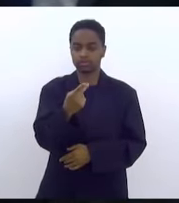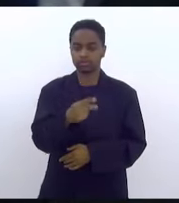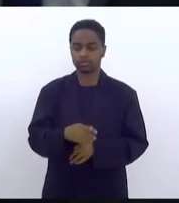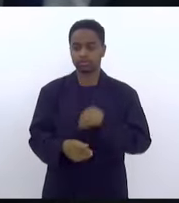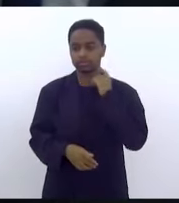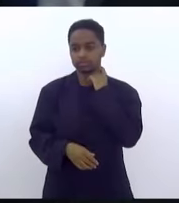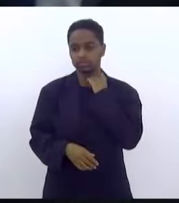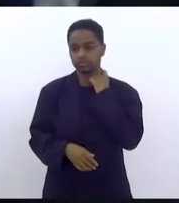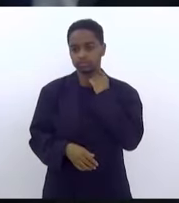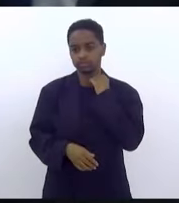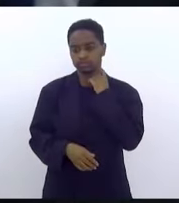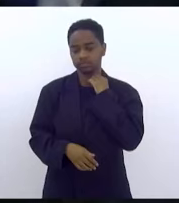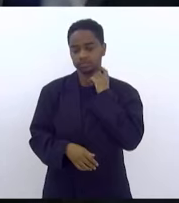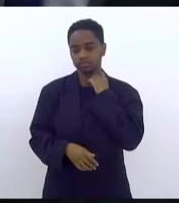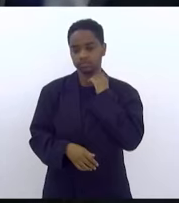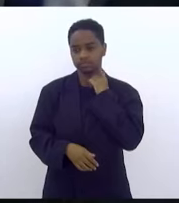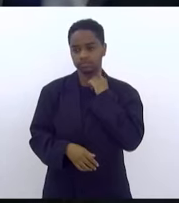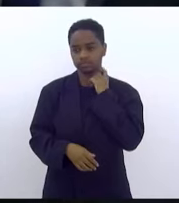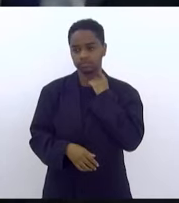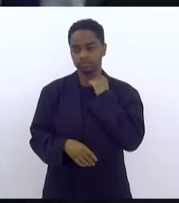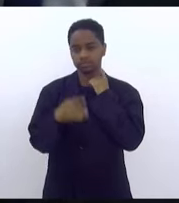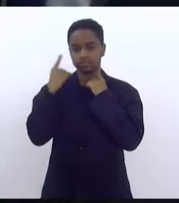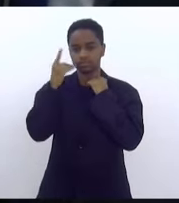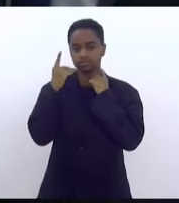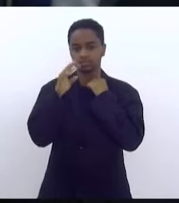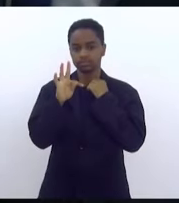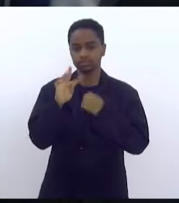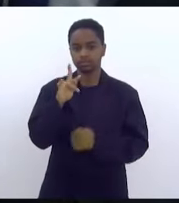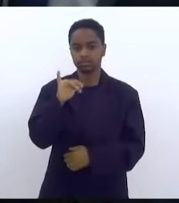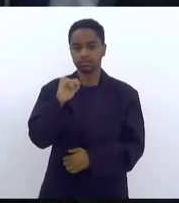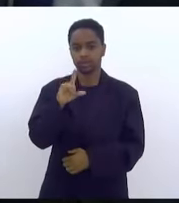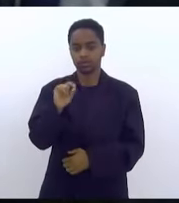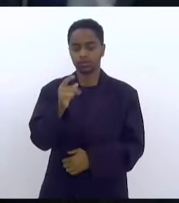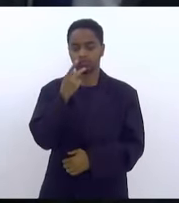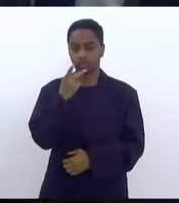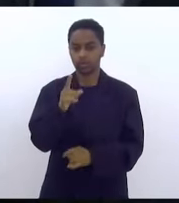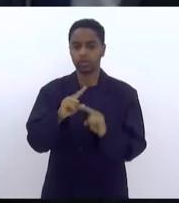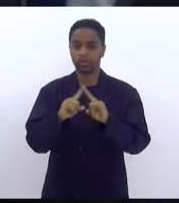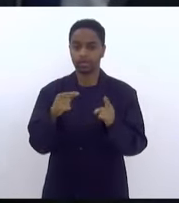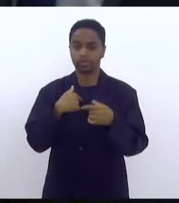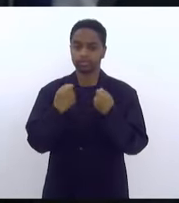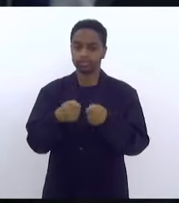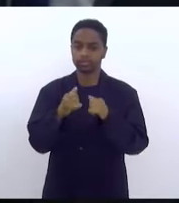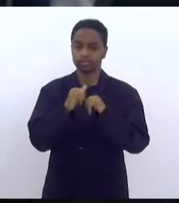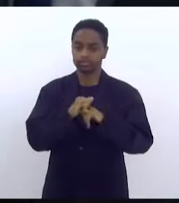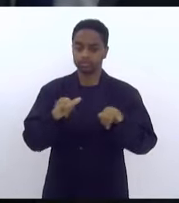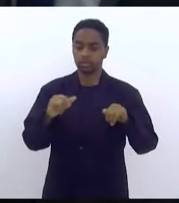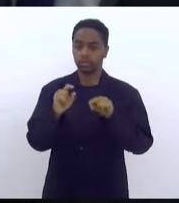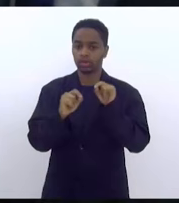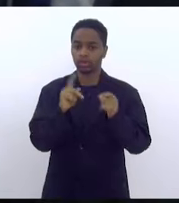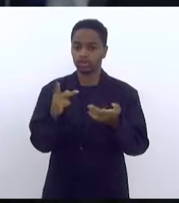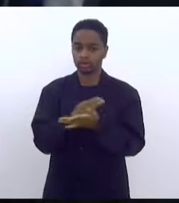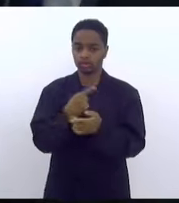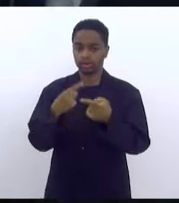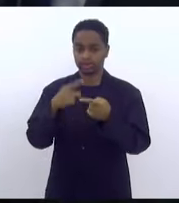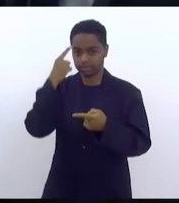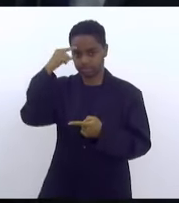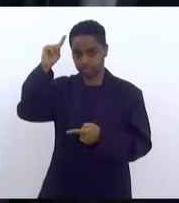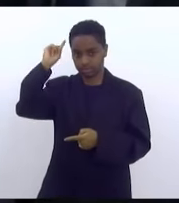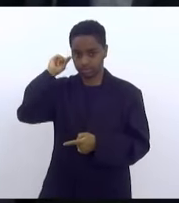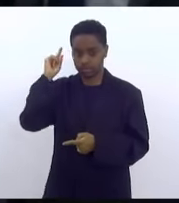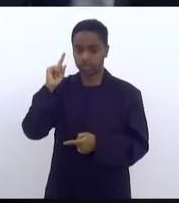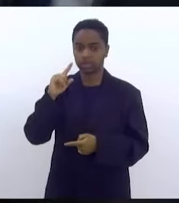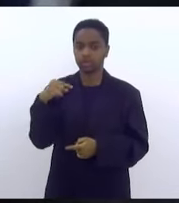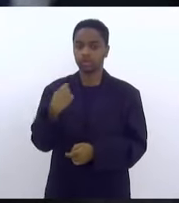deputado Thiago Gagliasso acabou de falar, mas de fazer um desagravo do que aconteceu. Essa casa se esforçou na semana passada